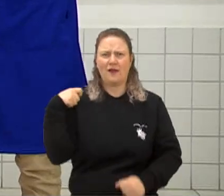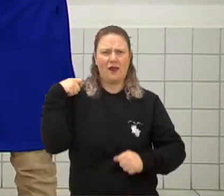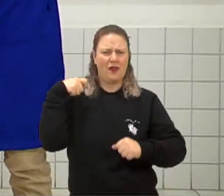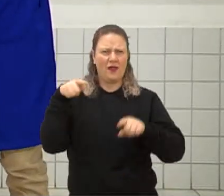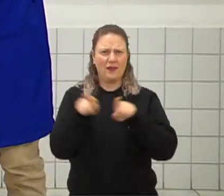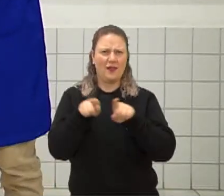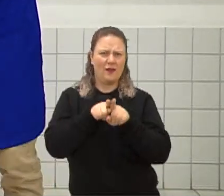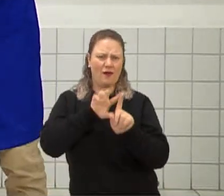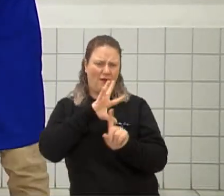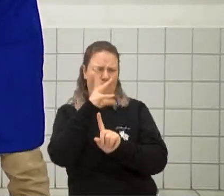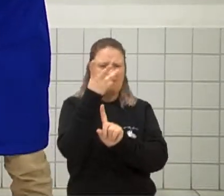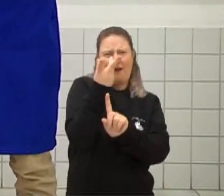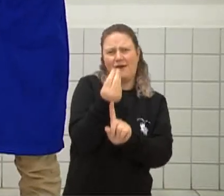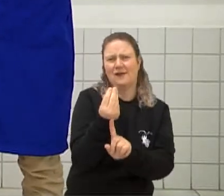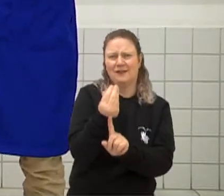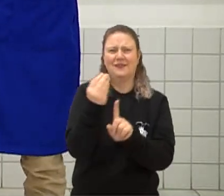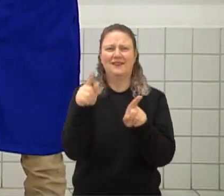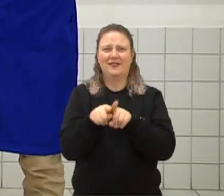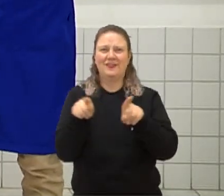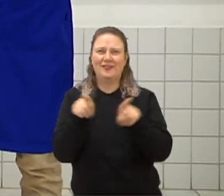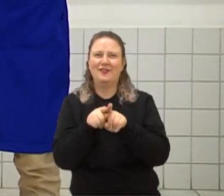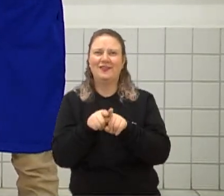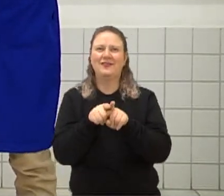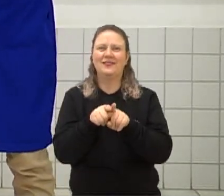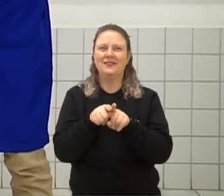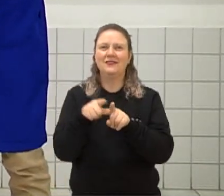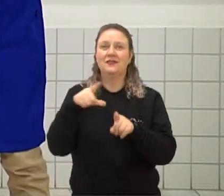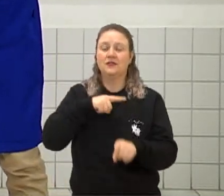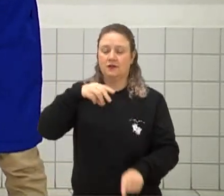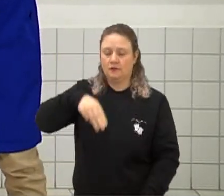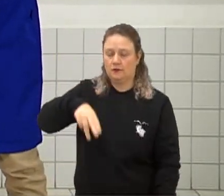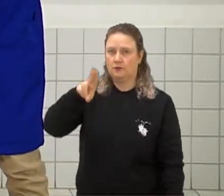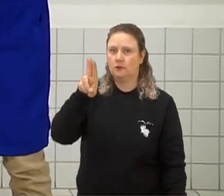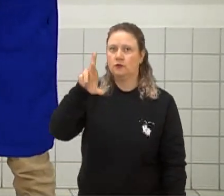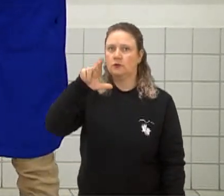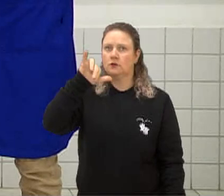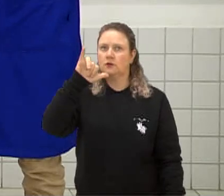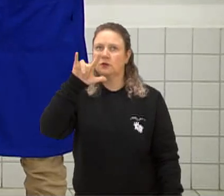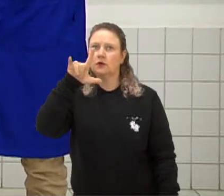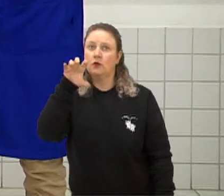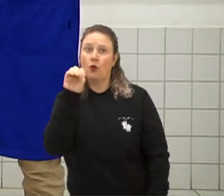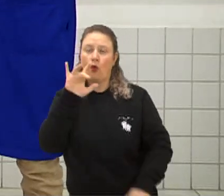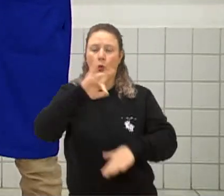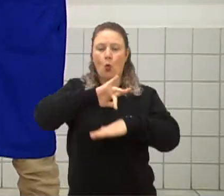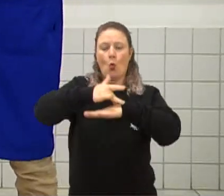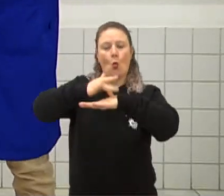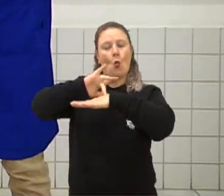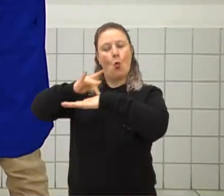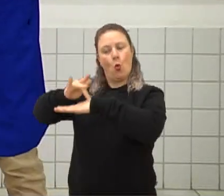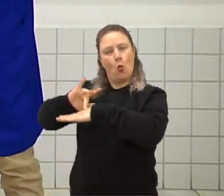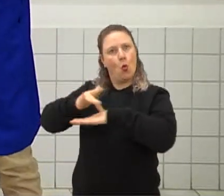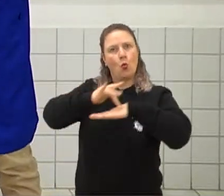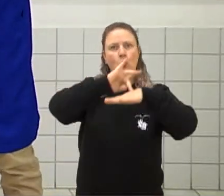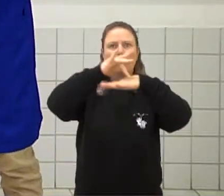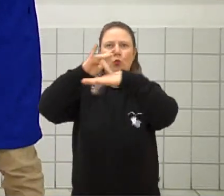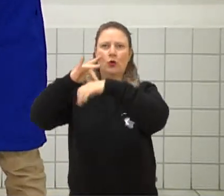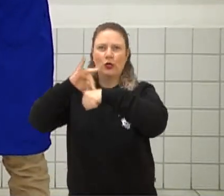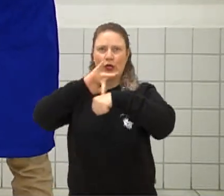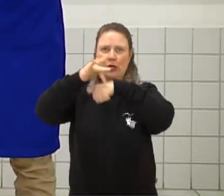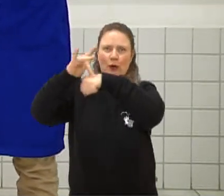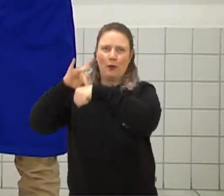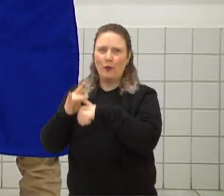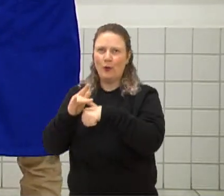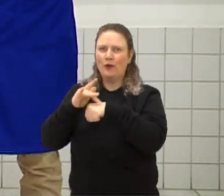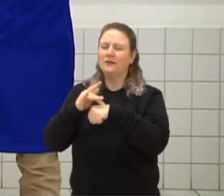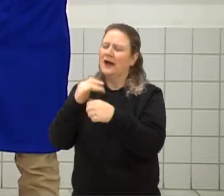né, nas redes sociais e tudo mais. Então a gente tem o Murilo Spires, que olha só, bailarino, dança muito esse guri.